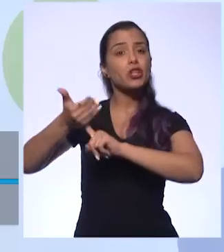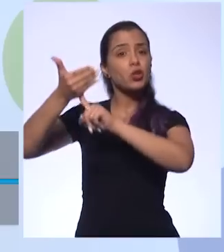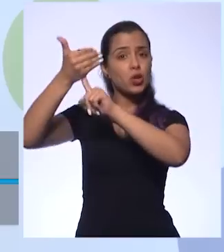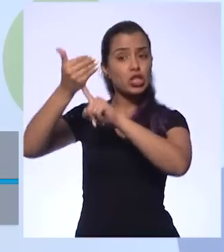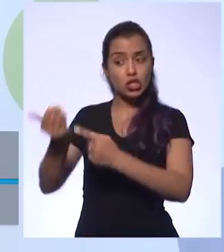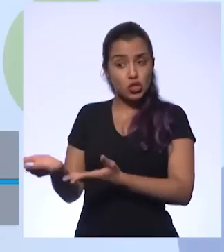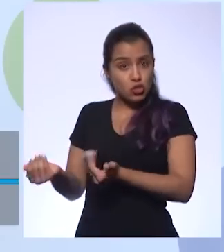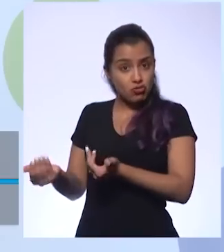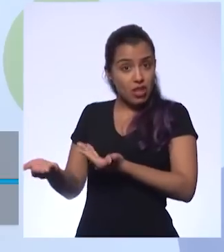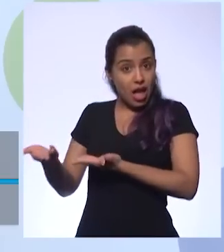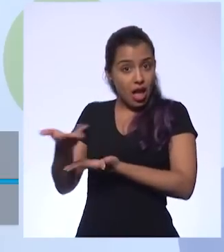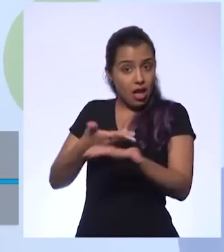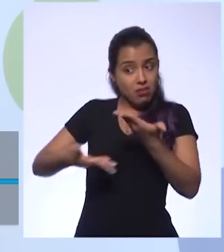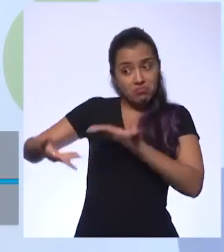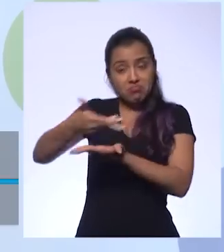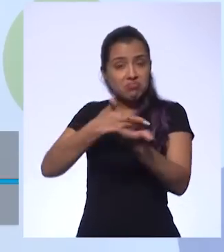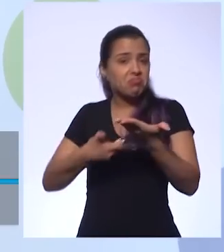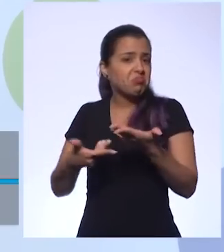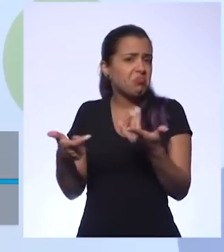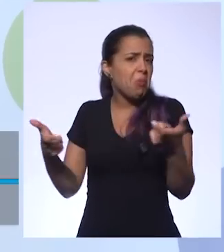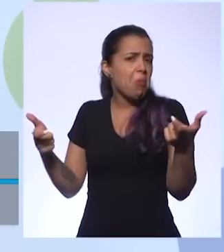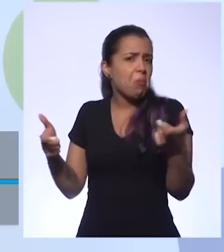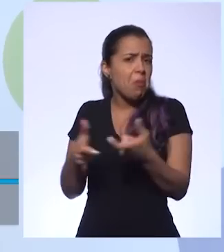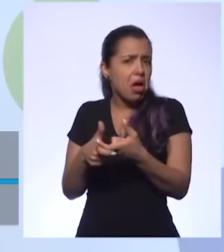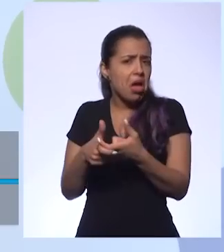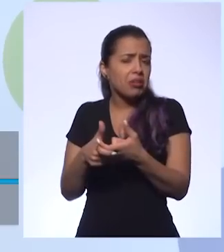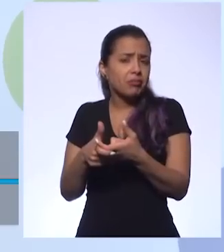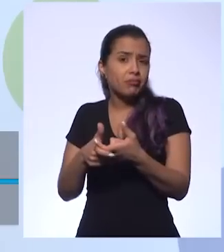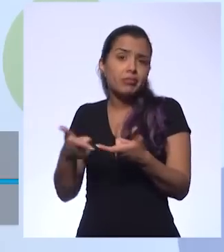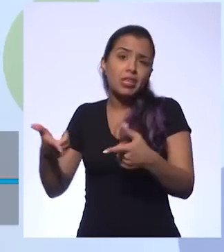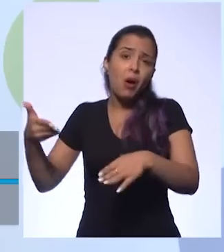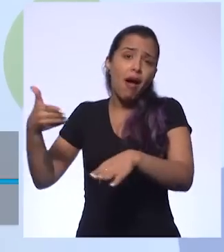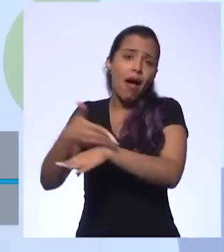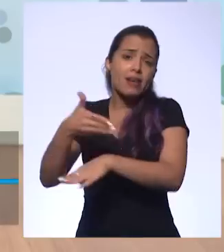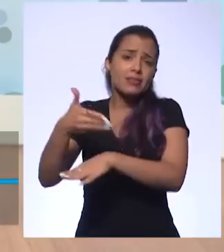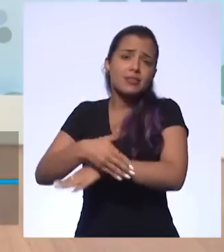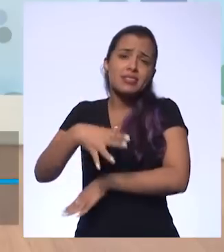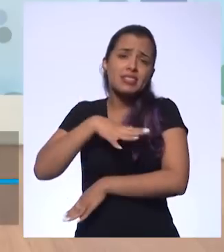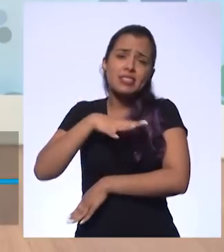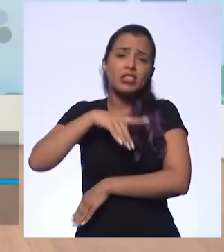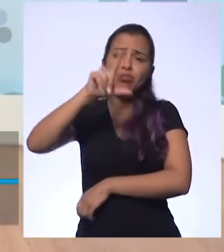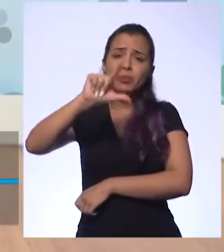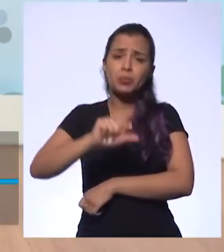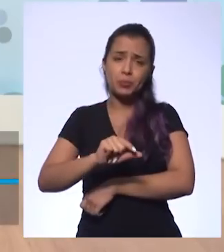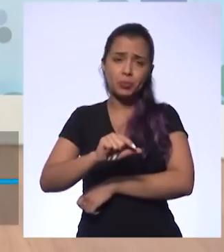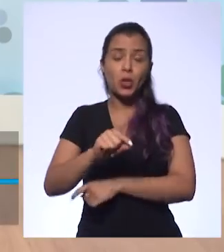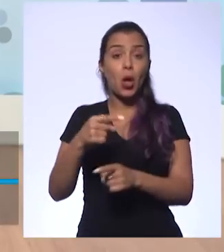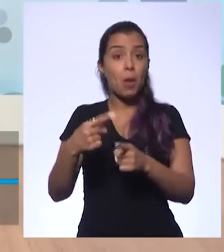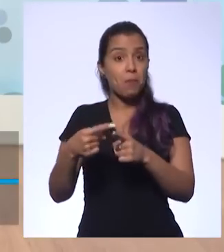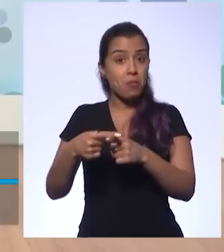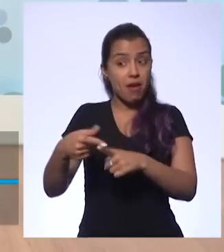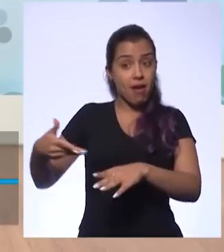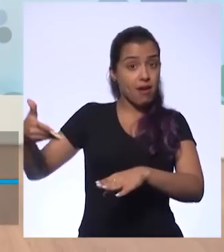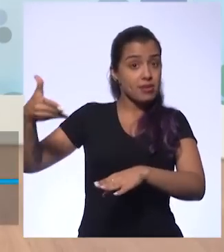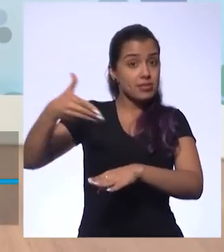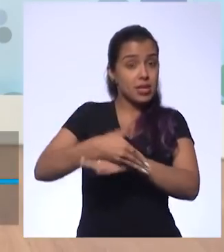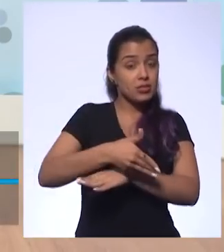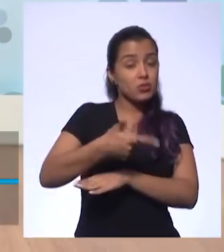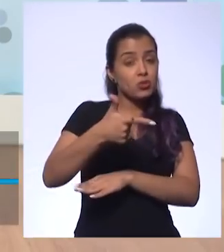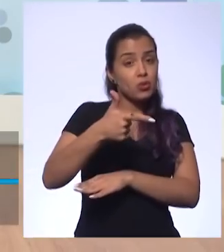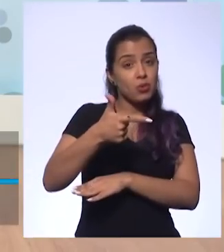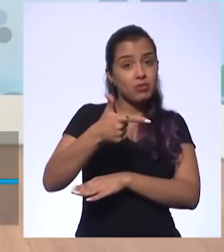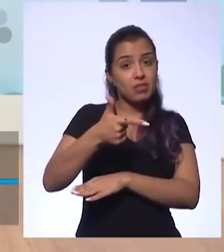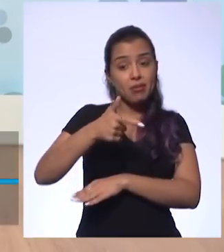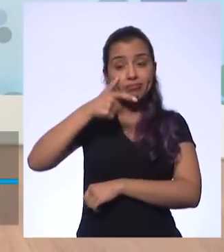se socializando pouco, e isso reflete no pouco acesso à cidade. Pois se eles não têm acesso, acaba gerando a falta